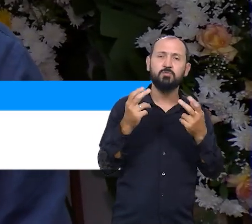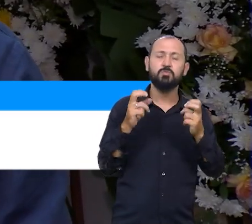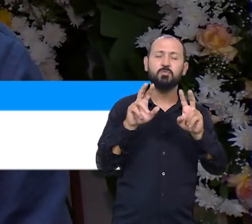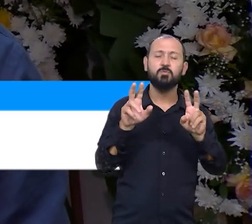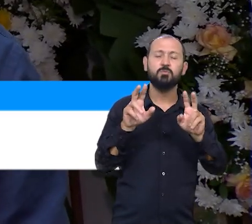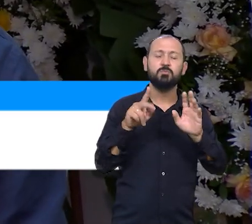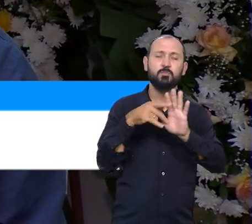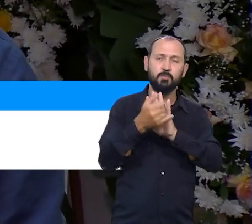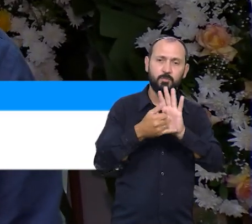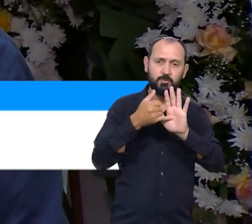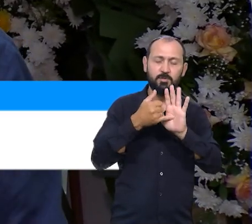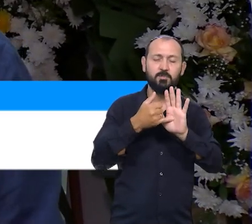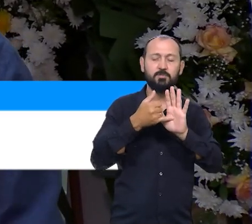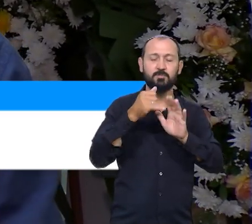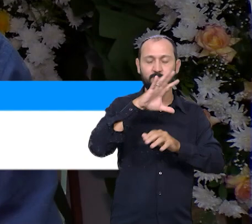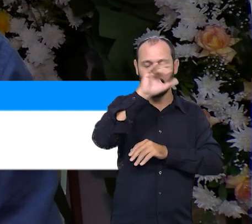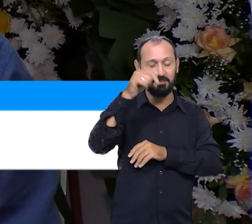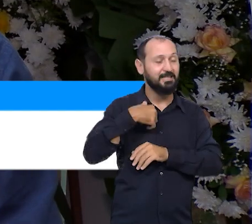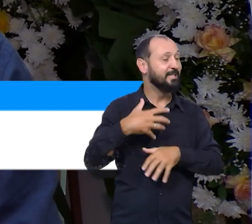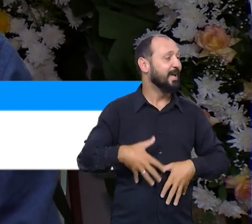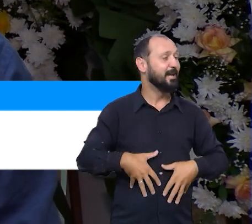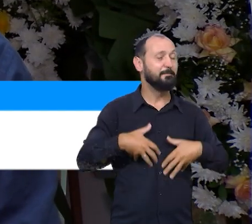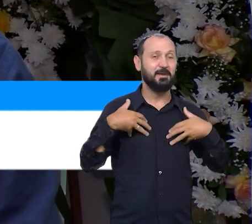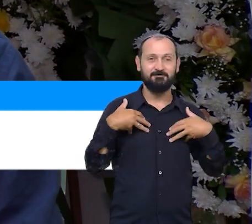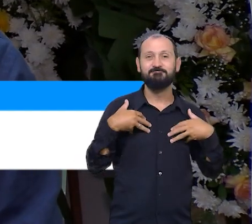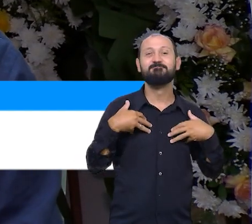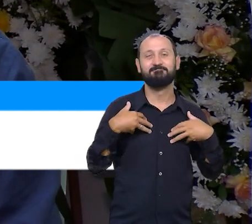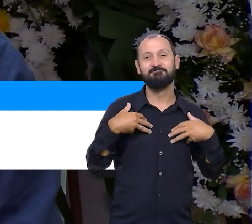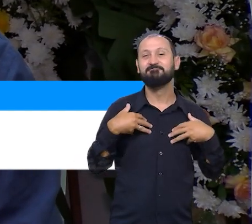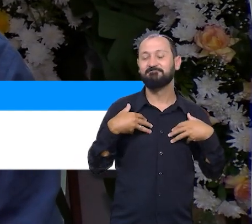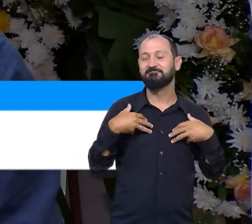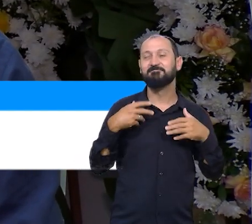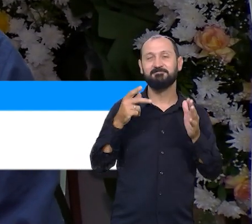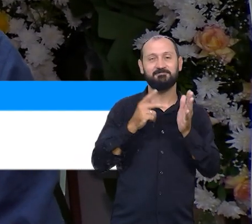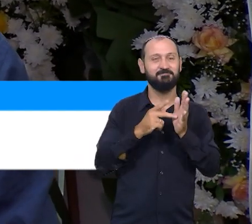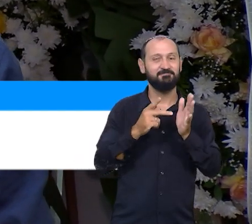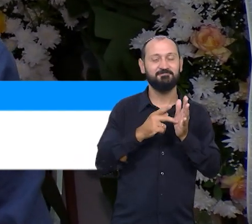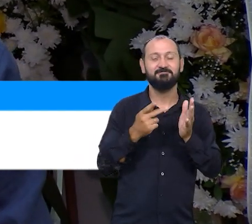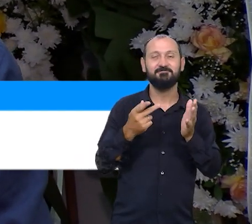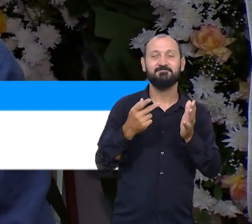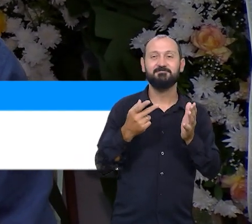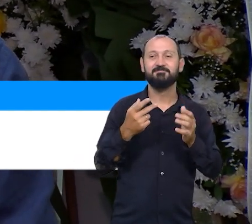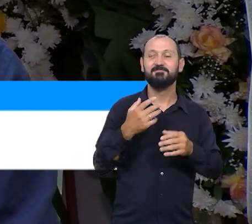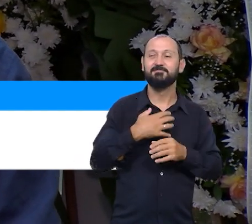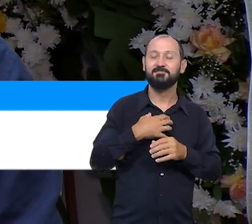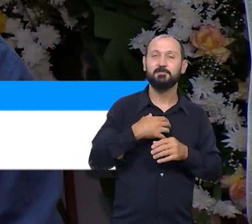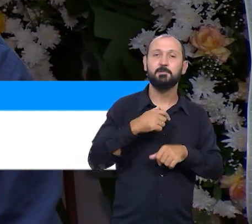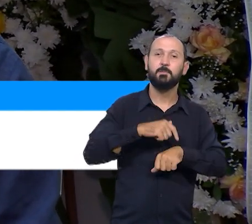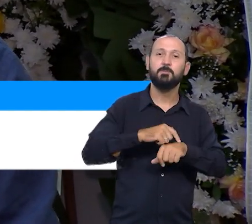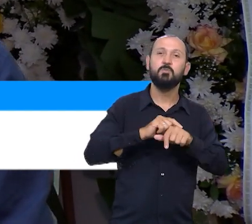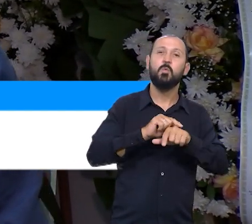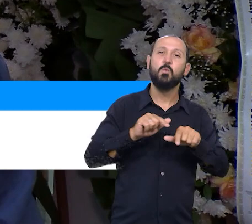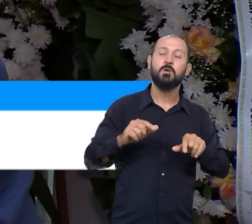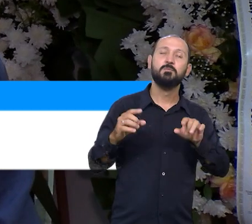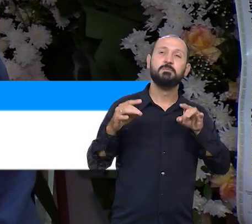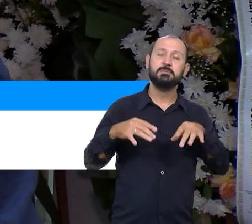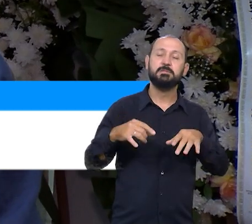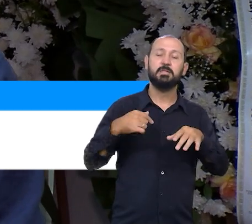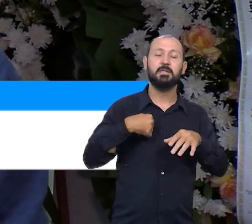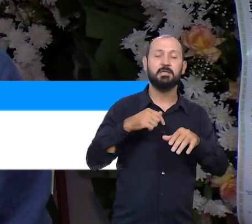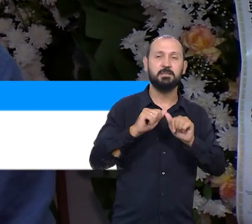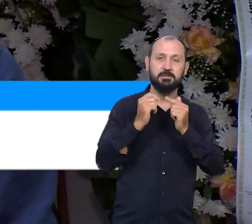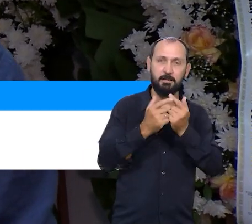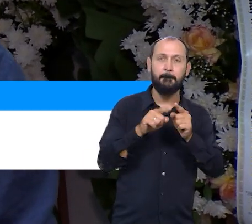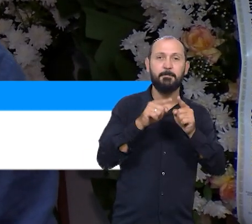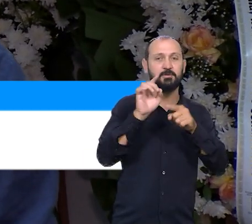antes, conversando sobre os projetos do Mato Grosso do Sul, ele muito animado, e realmente vai deixar um